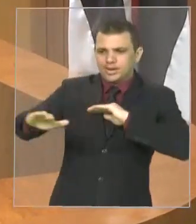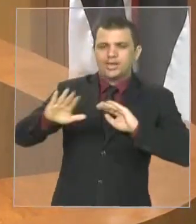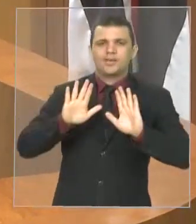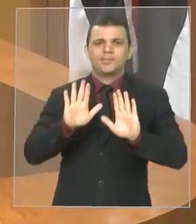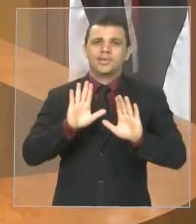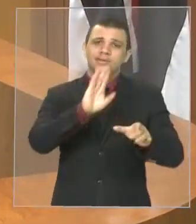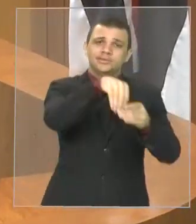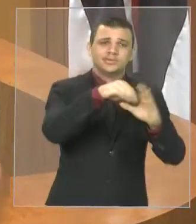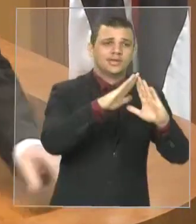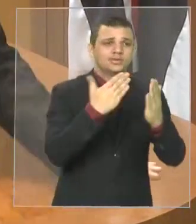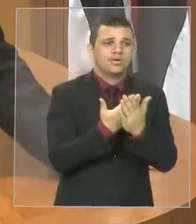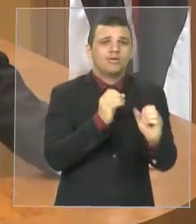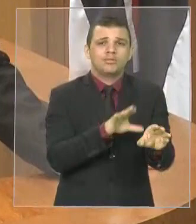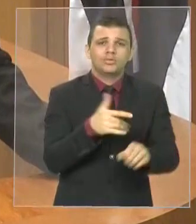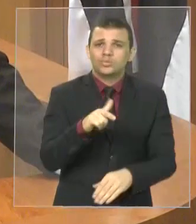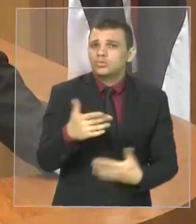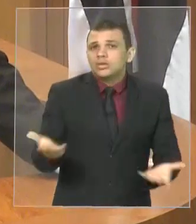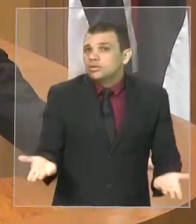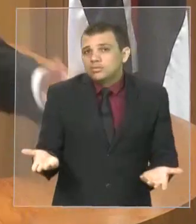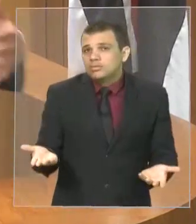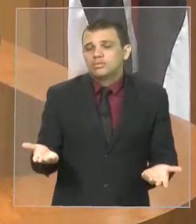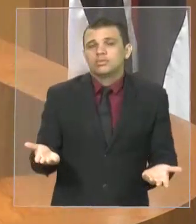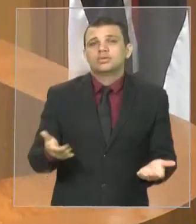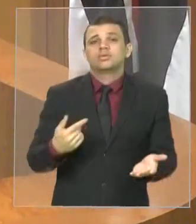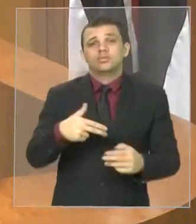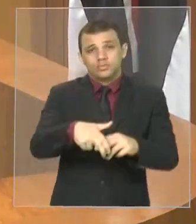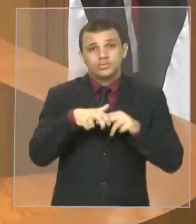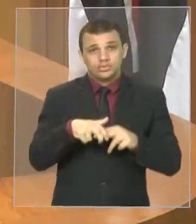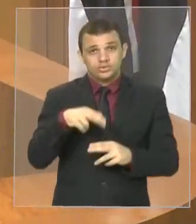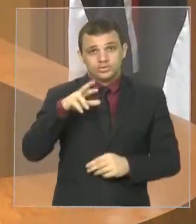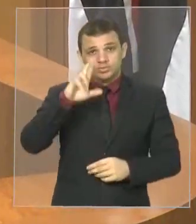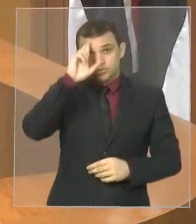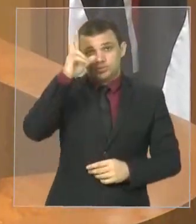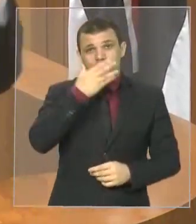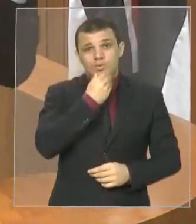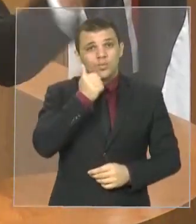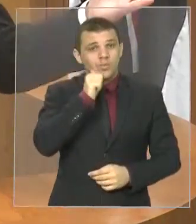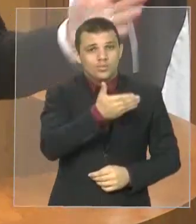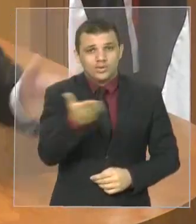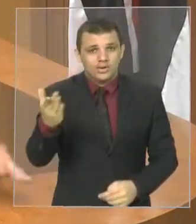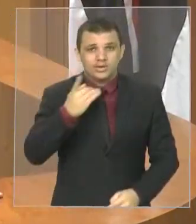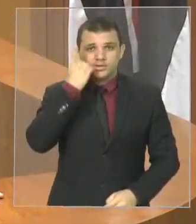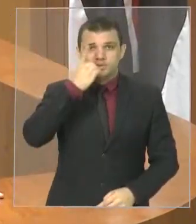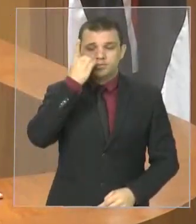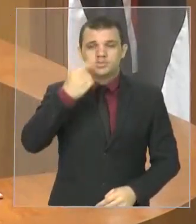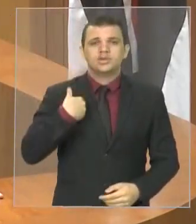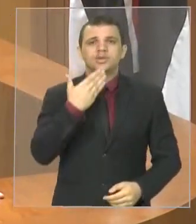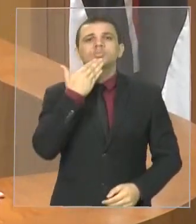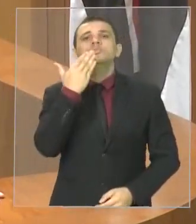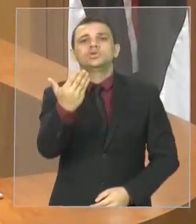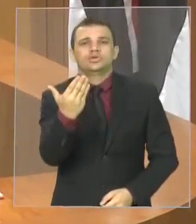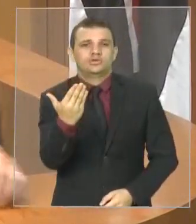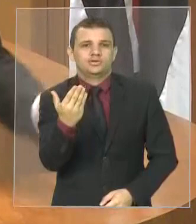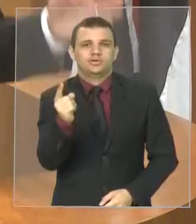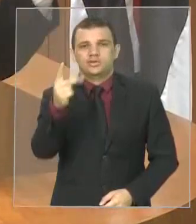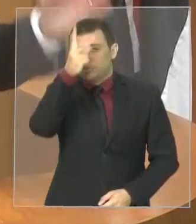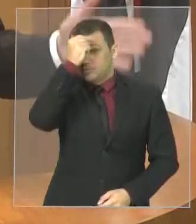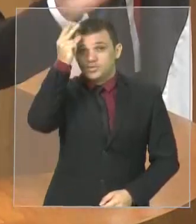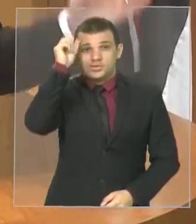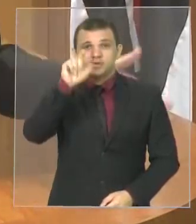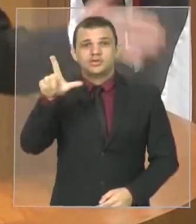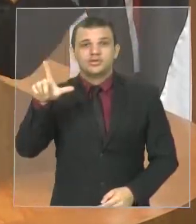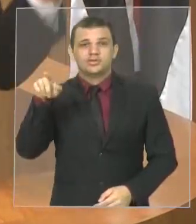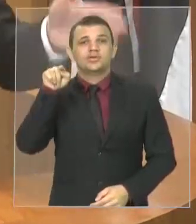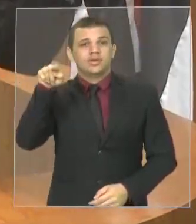e senhoras deputados, que eu faço esse apelo. É o meu pedido de aniversário a São Luís, ao prefeito de São Luís, que ele